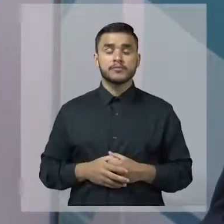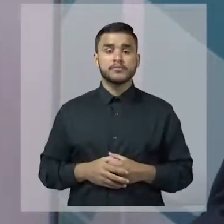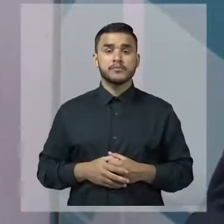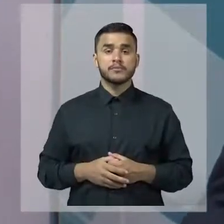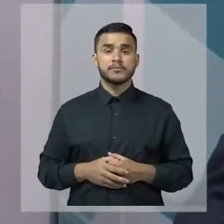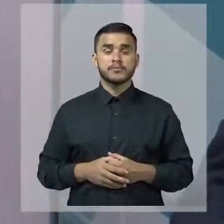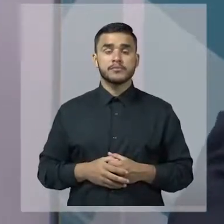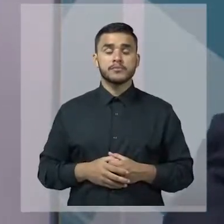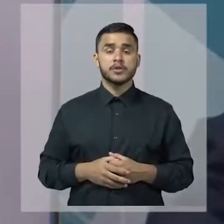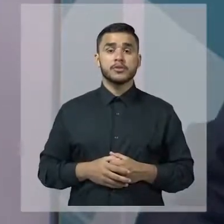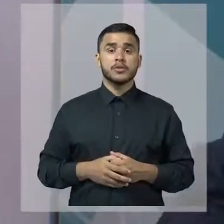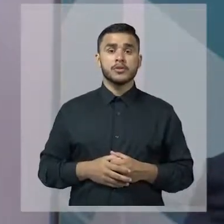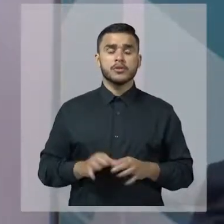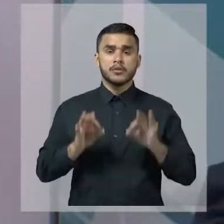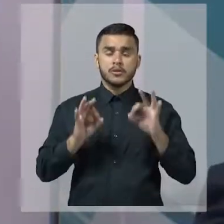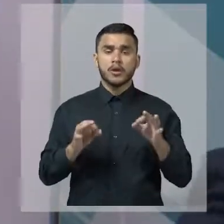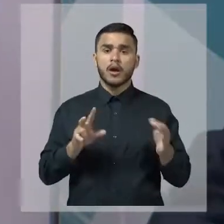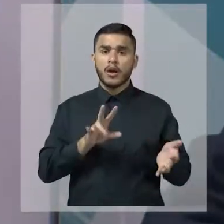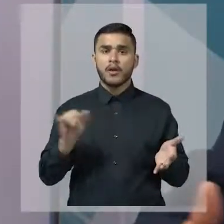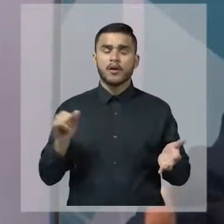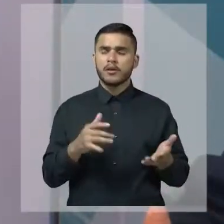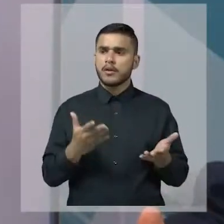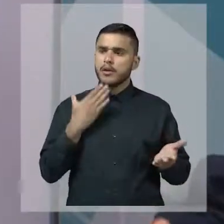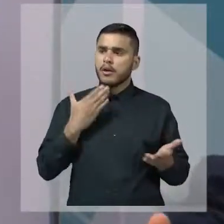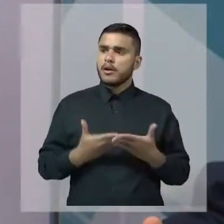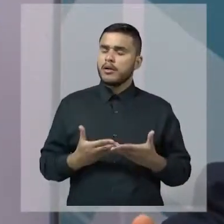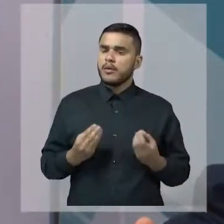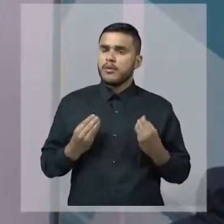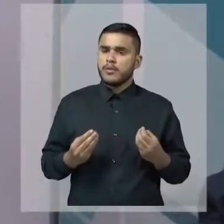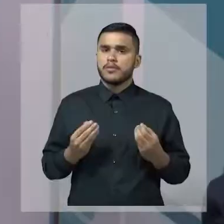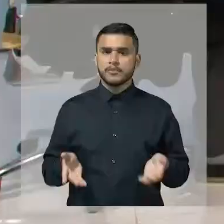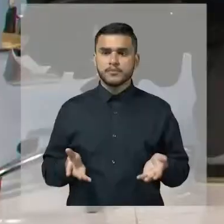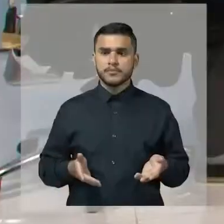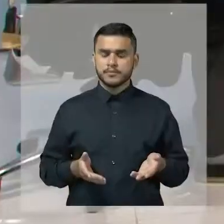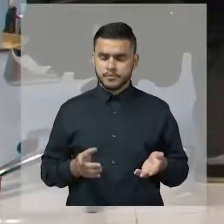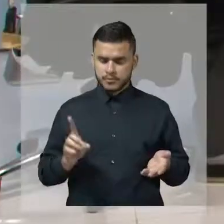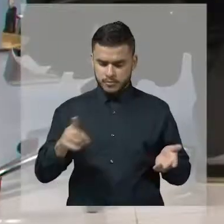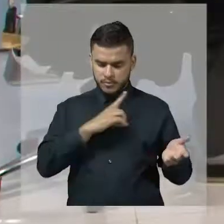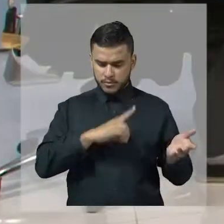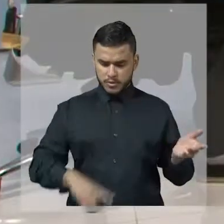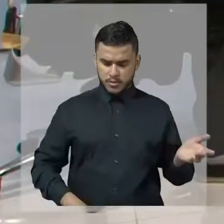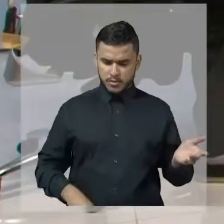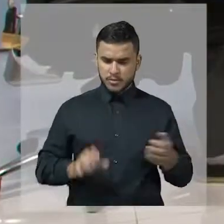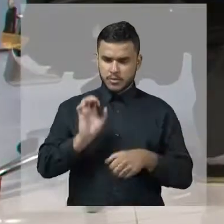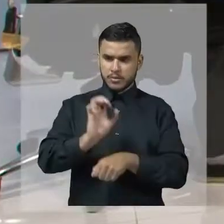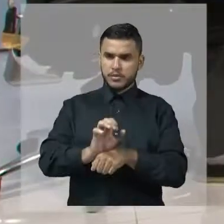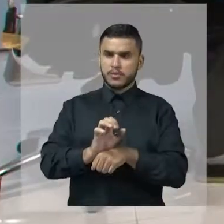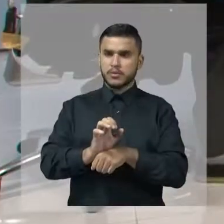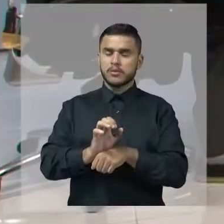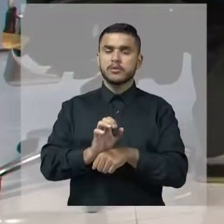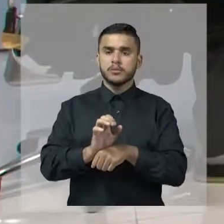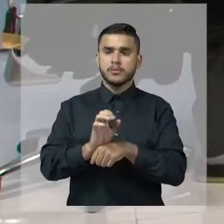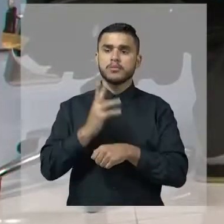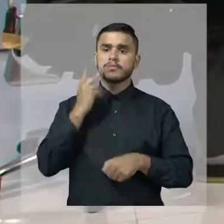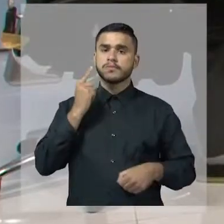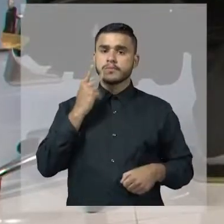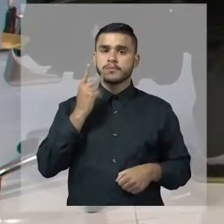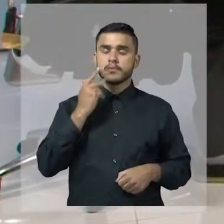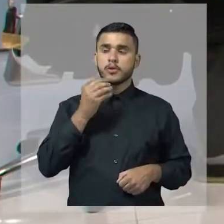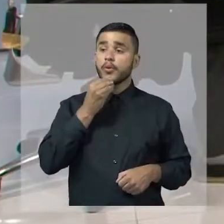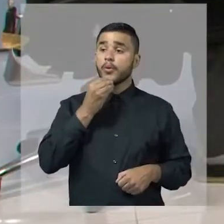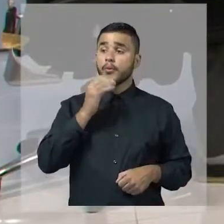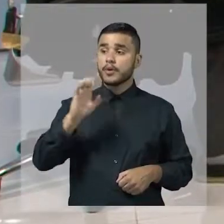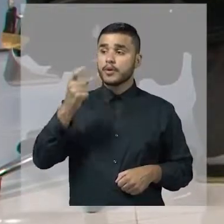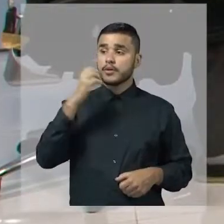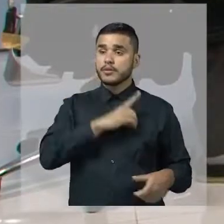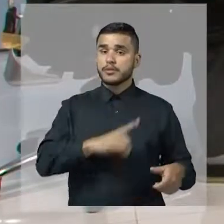você, inclusive, tem hoje uma aberração que choca, que vai chocar. Se não me engano, foi um deputado do Estado do Ceará. Estado do Ceará. O ex-deputado José Gerardo Arruda.